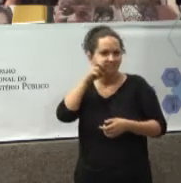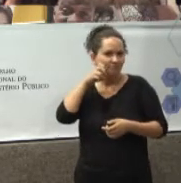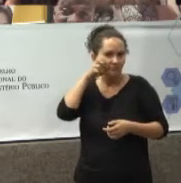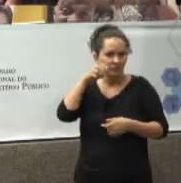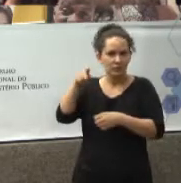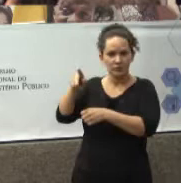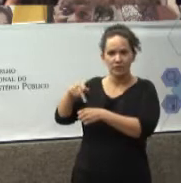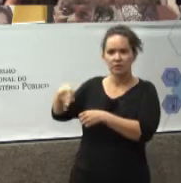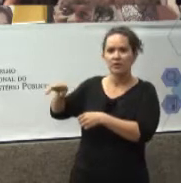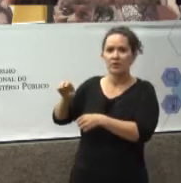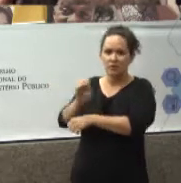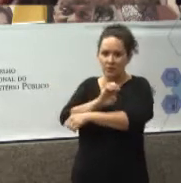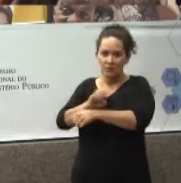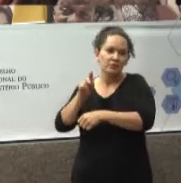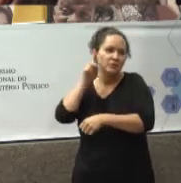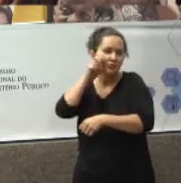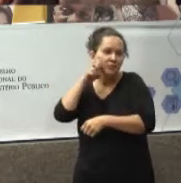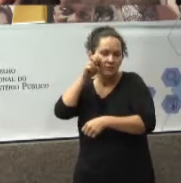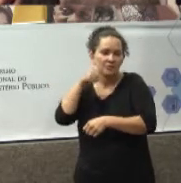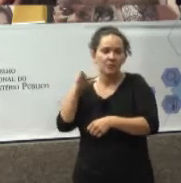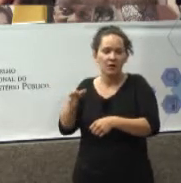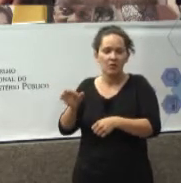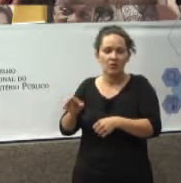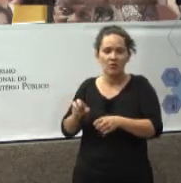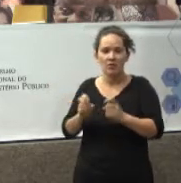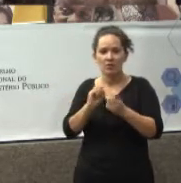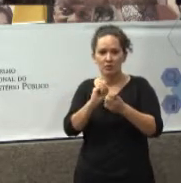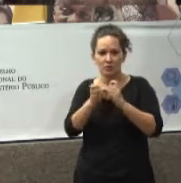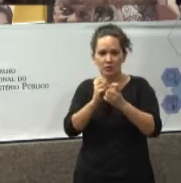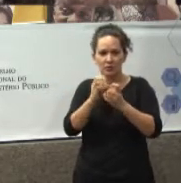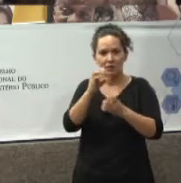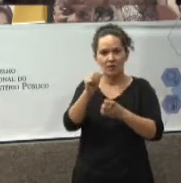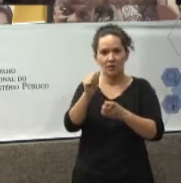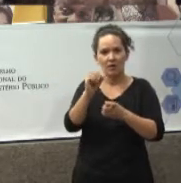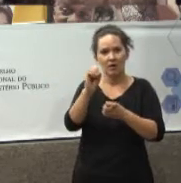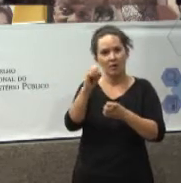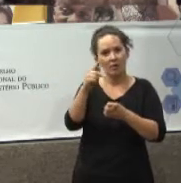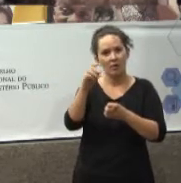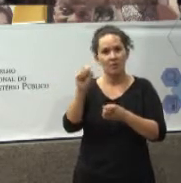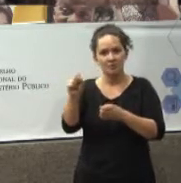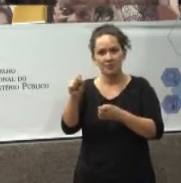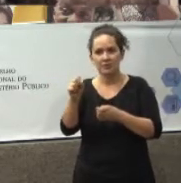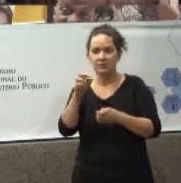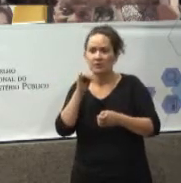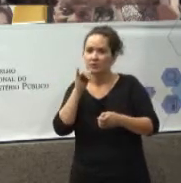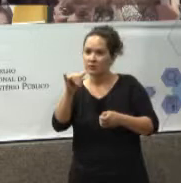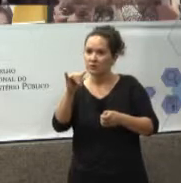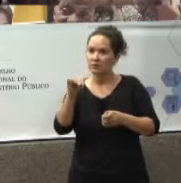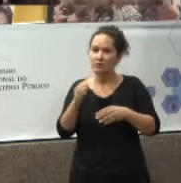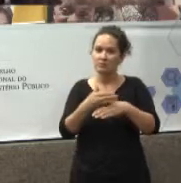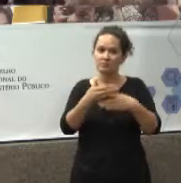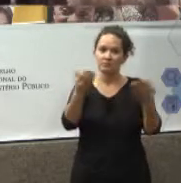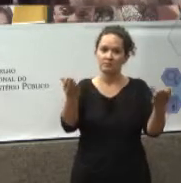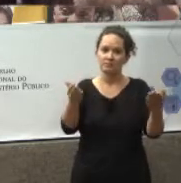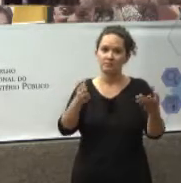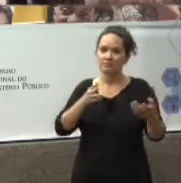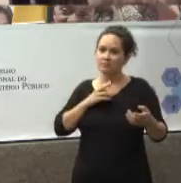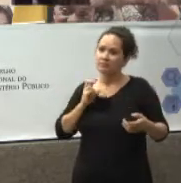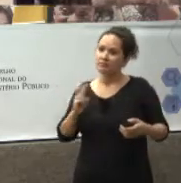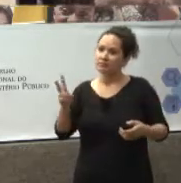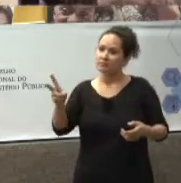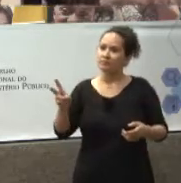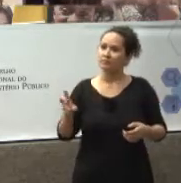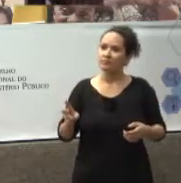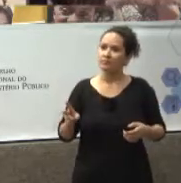promotor da saúde muito tempo agora é coordenadora da cops e dá um recado pra vocês que eu vou seguir à